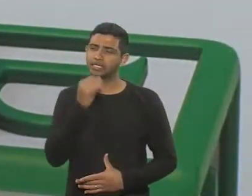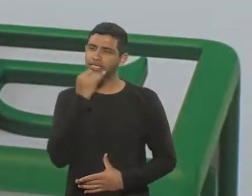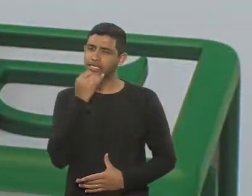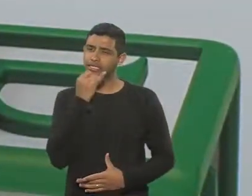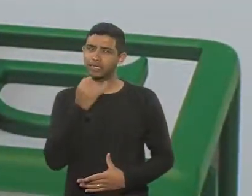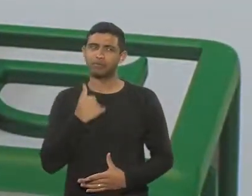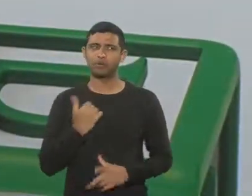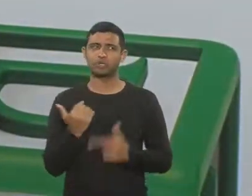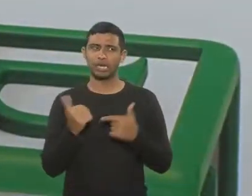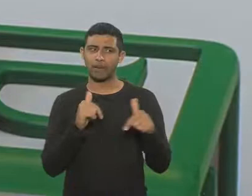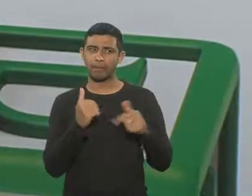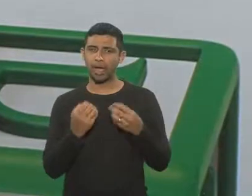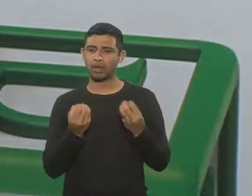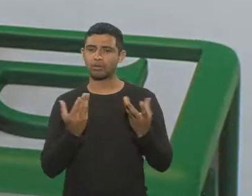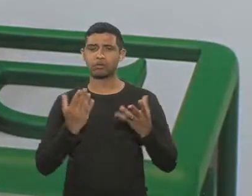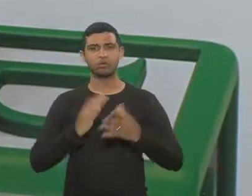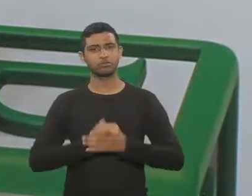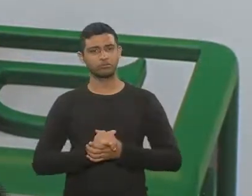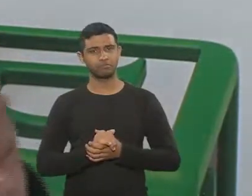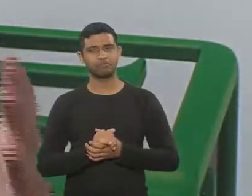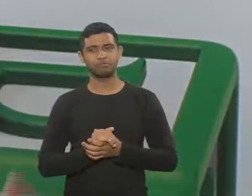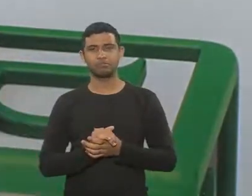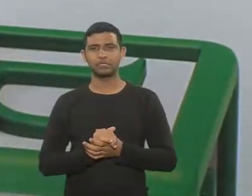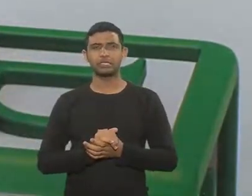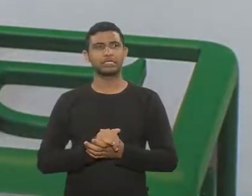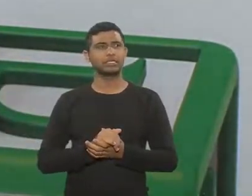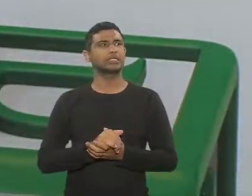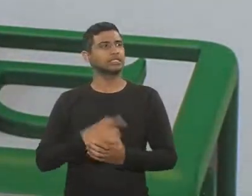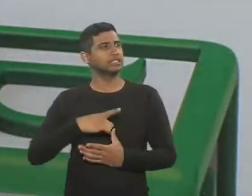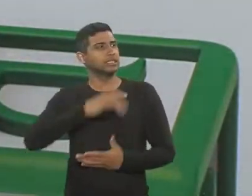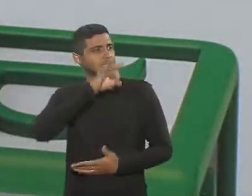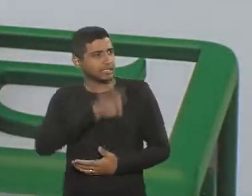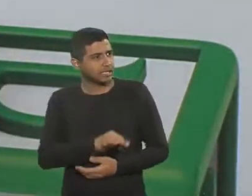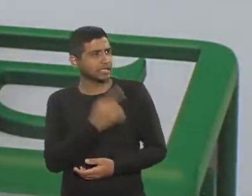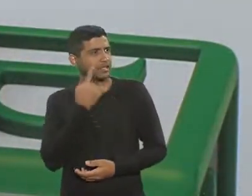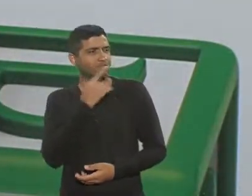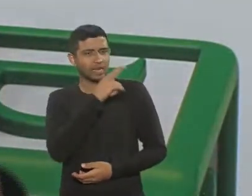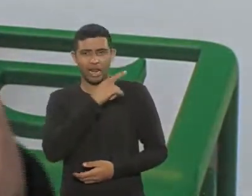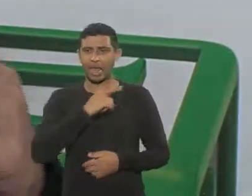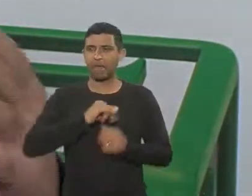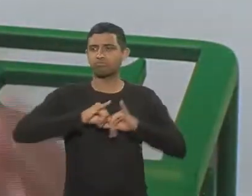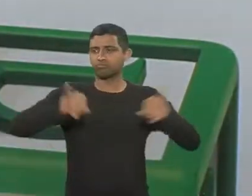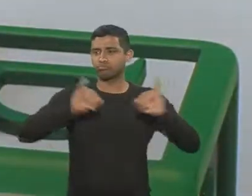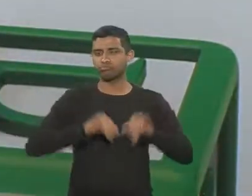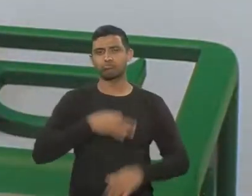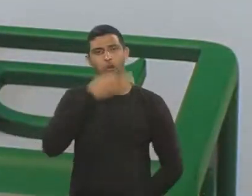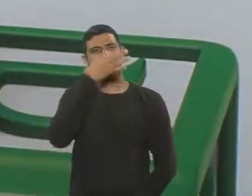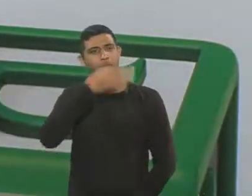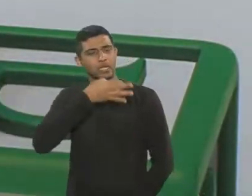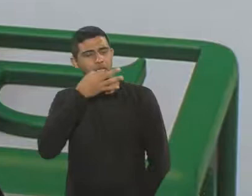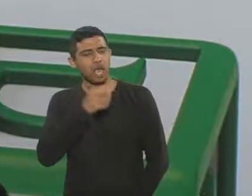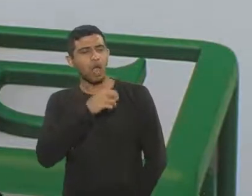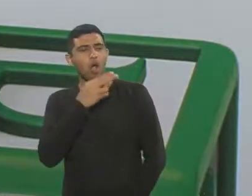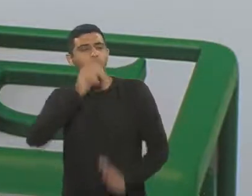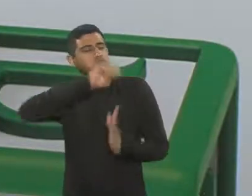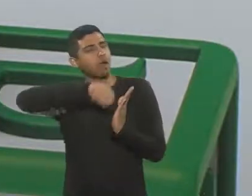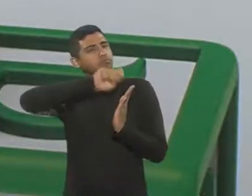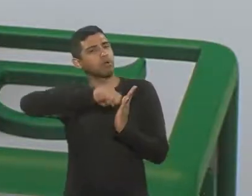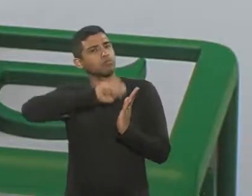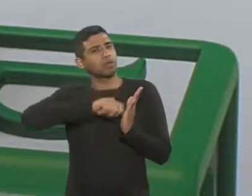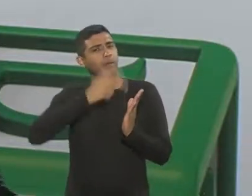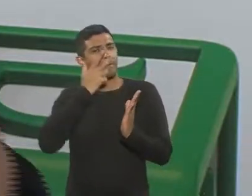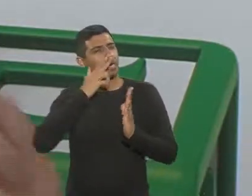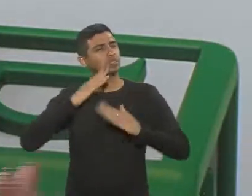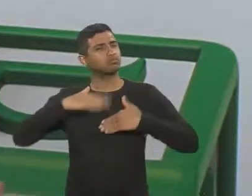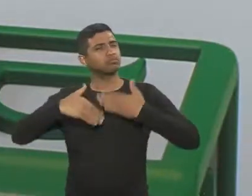funções de uma maneira muito diferente. Era muito claro o que era uma notícia, o que é uma coluna de opinião, o que era um editorial, e eu acho que isso foi